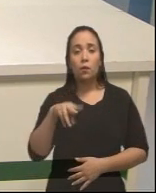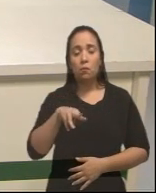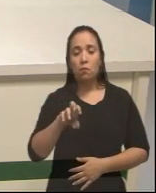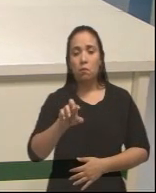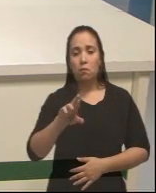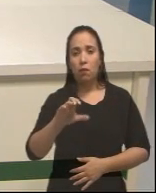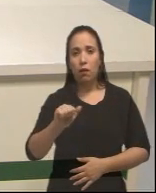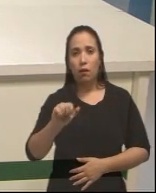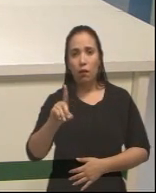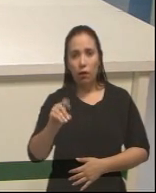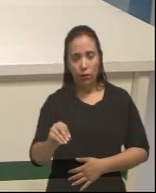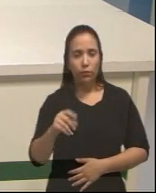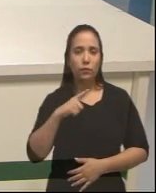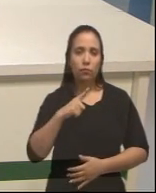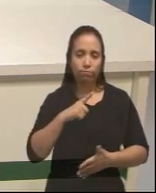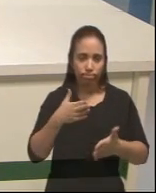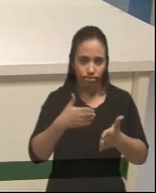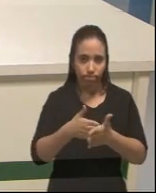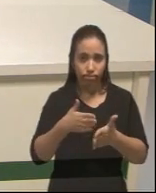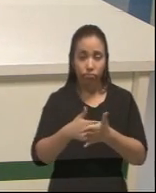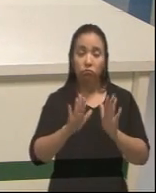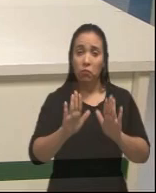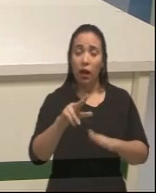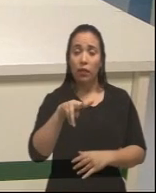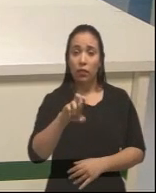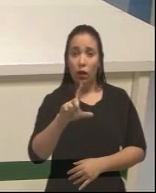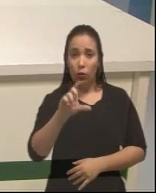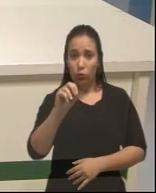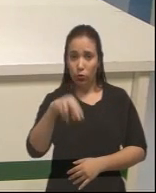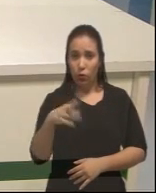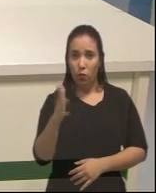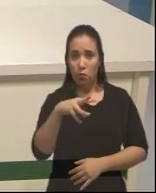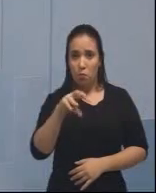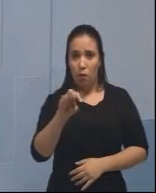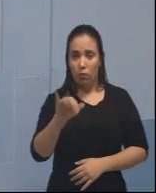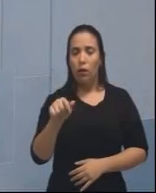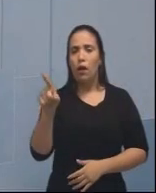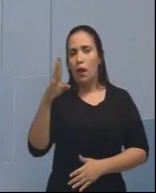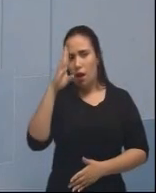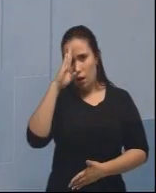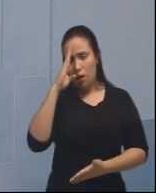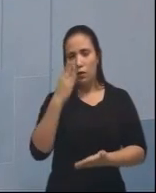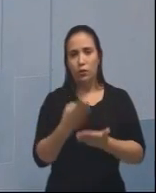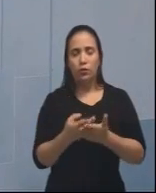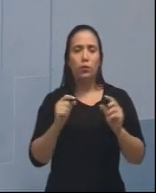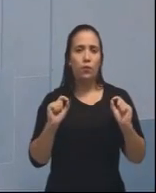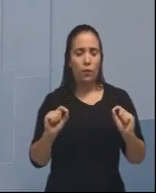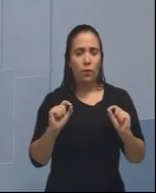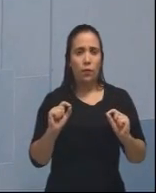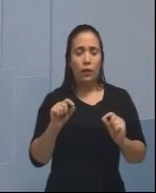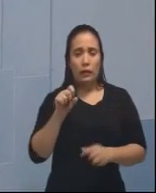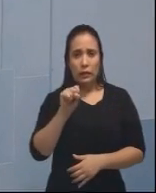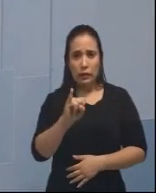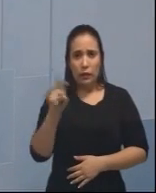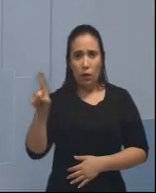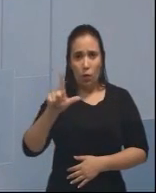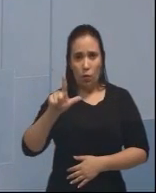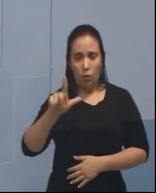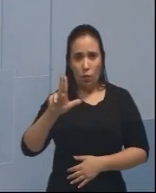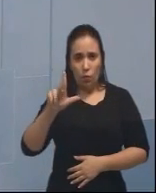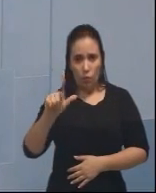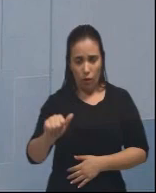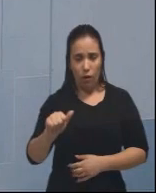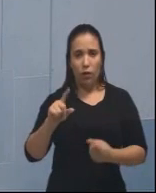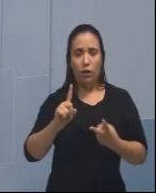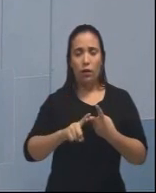Mas, por outro lado, o Nelson Mota já começa a acreditar que, sem a candidatura do Lula,